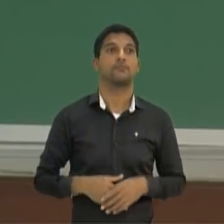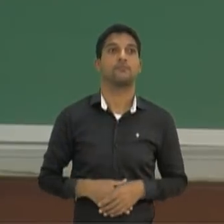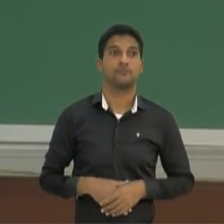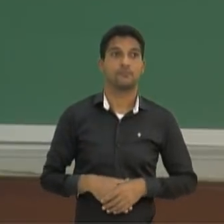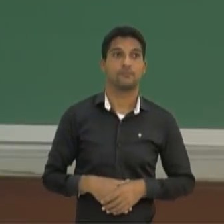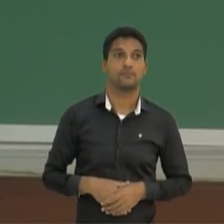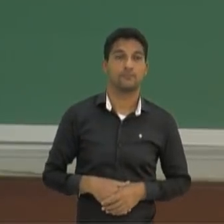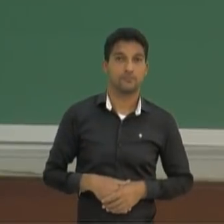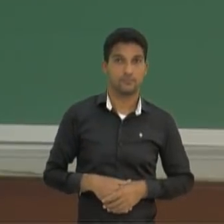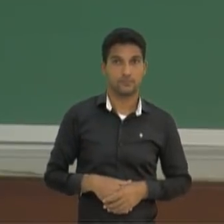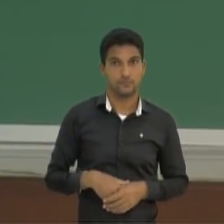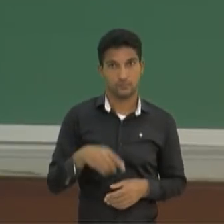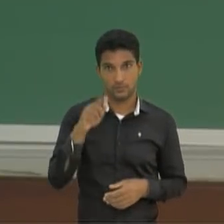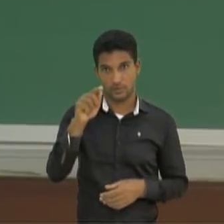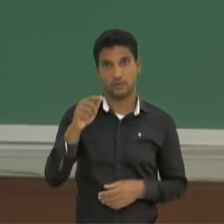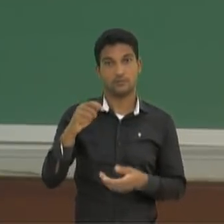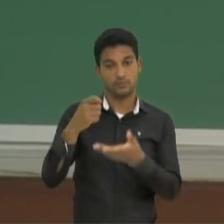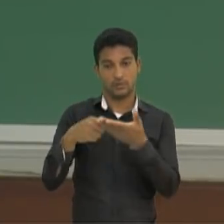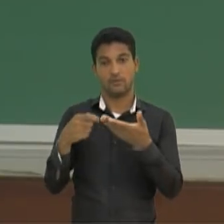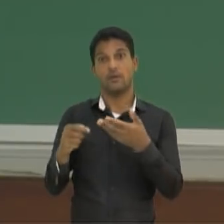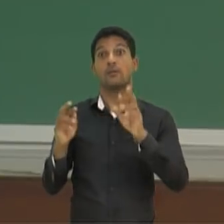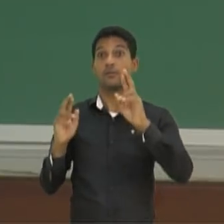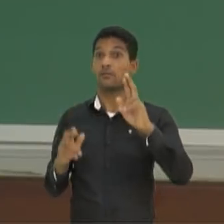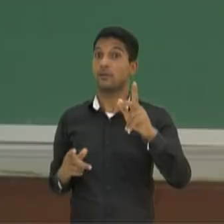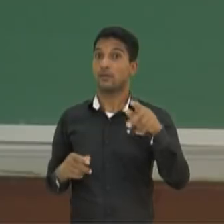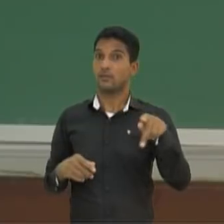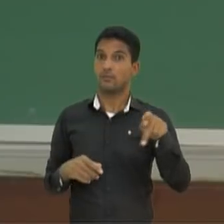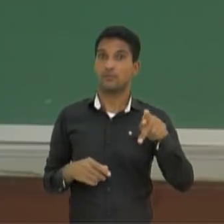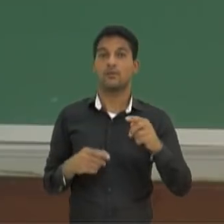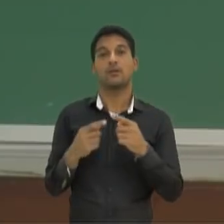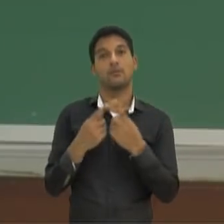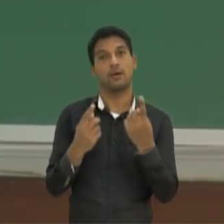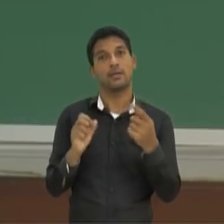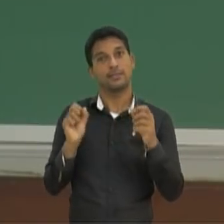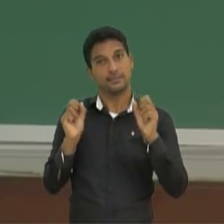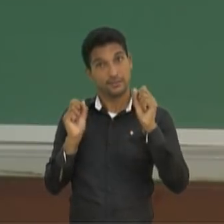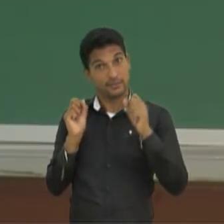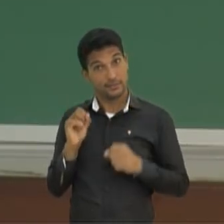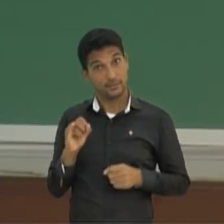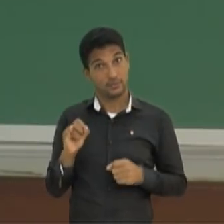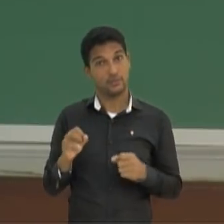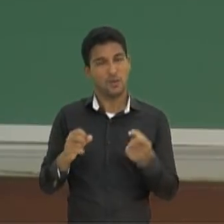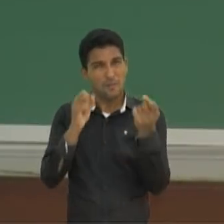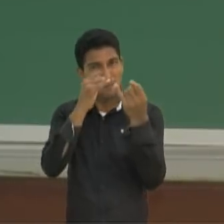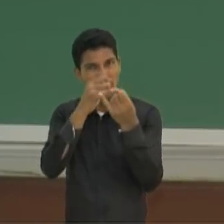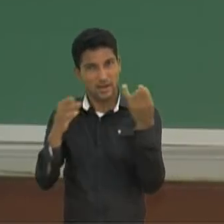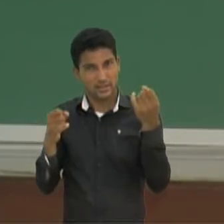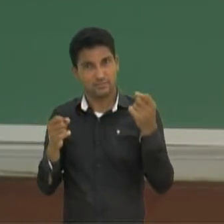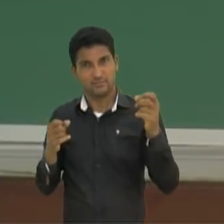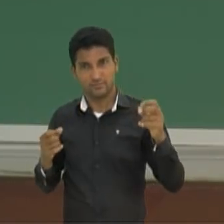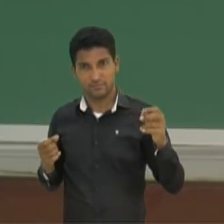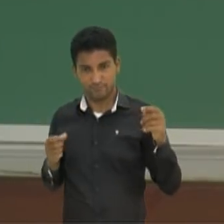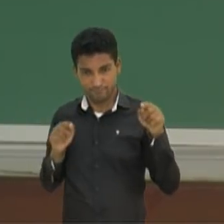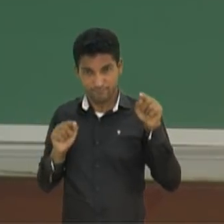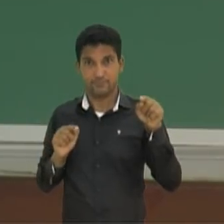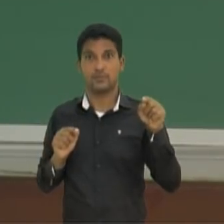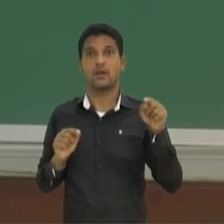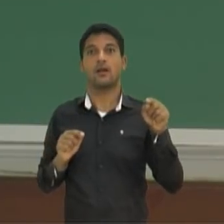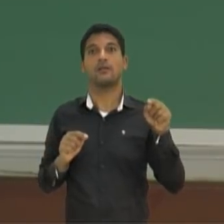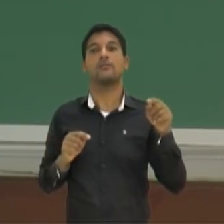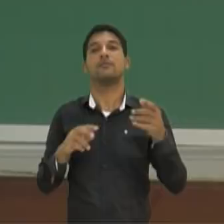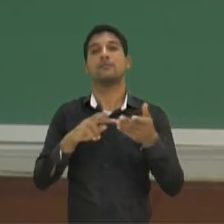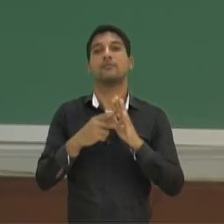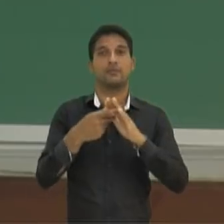certeza aí escreveram algo diferente do que eu coloquei aqui, mas se tiver o mesmo sentido, vocês também acertaram, né? Eu coloquei uma